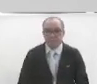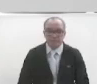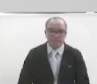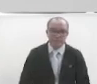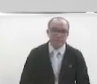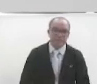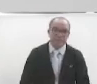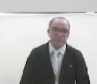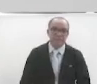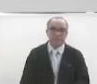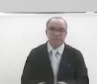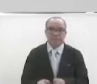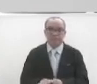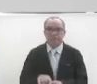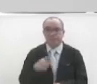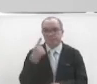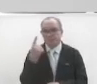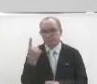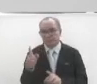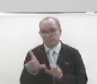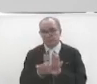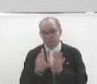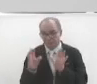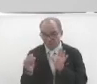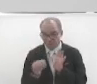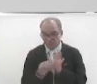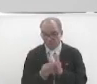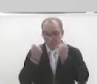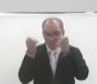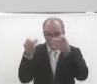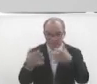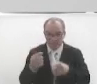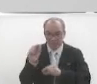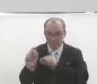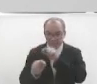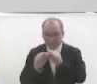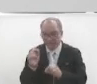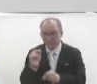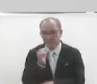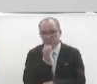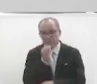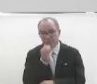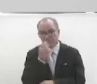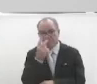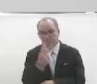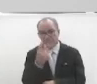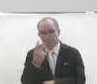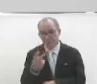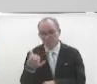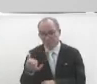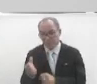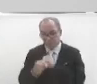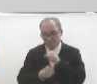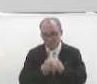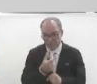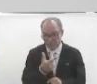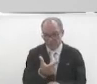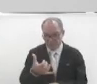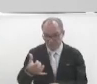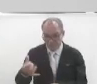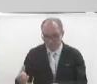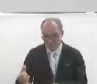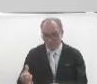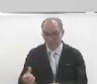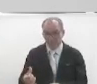E aí nós temos mais uma Emenda que fala a respeito 226 de 2016